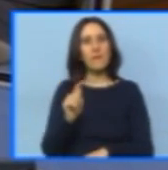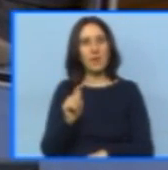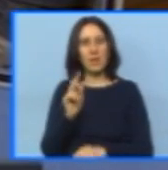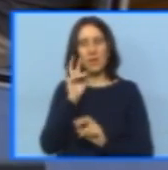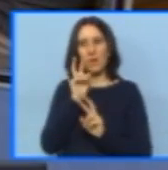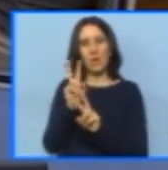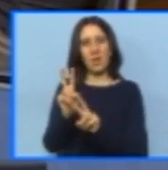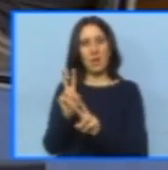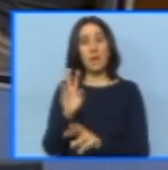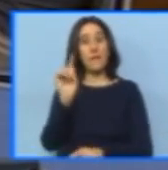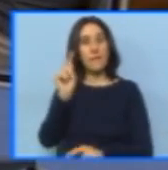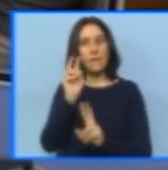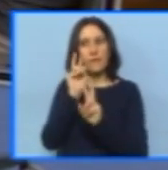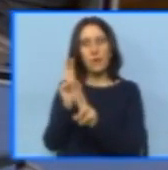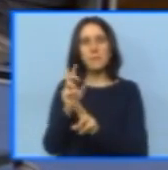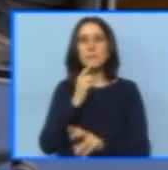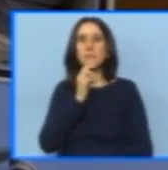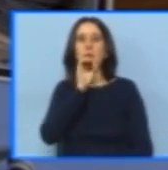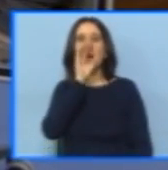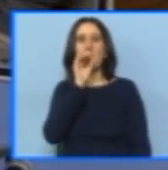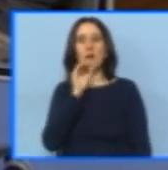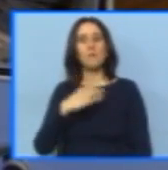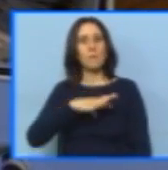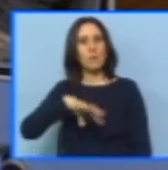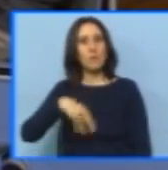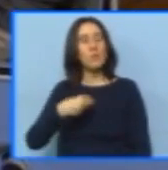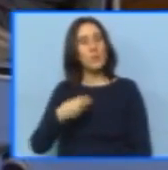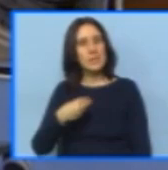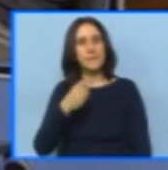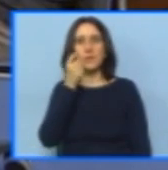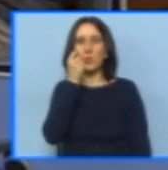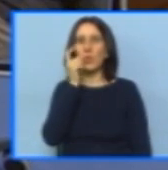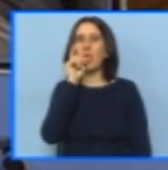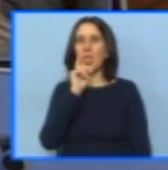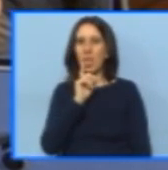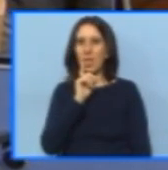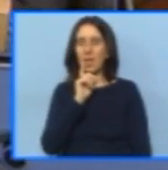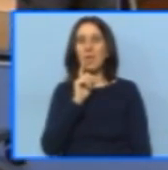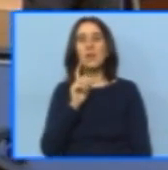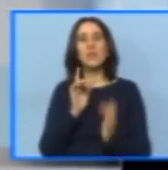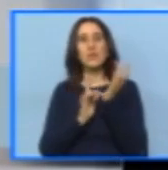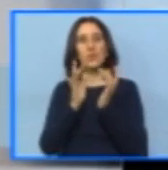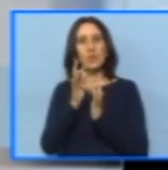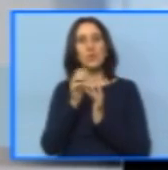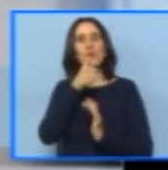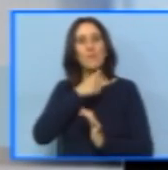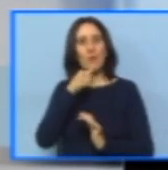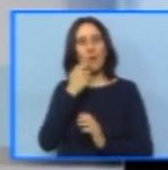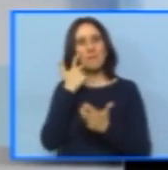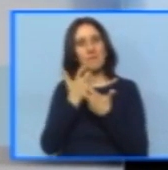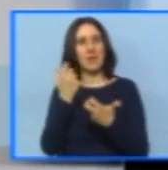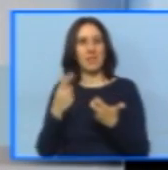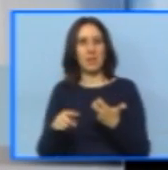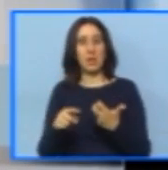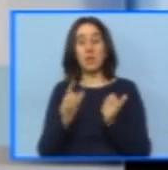faz-nos precisamente de perceber que neste mundo há homens e mulheres que têm as marcas da paixão de Jesus. E essas marcas